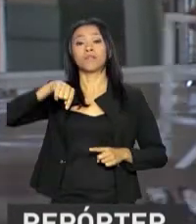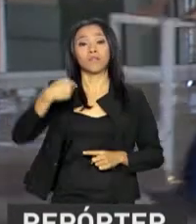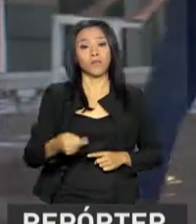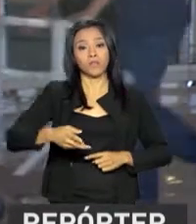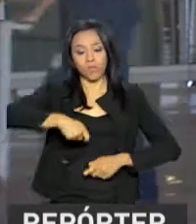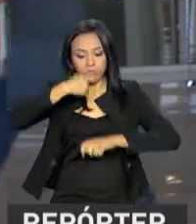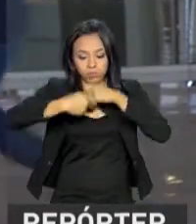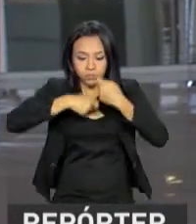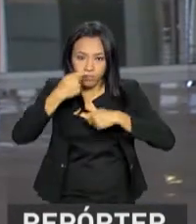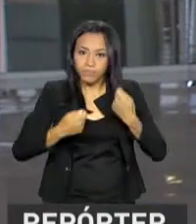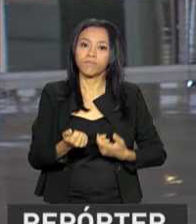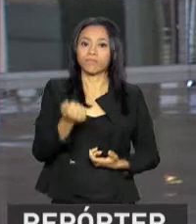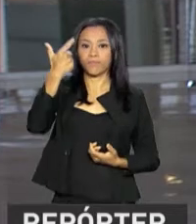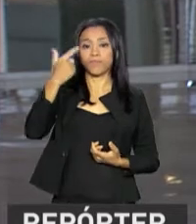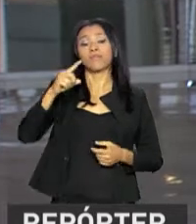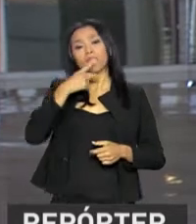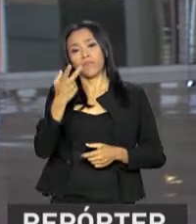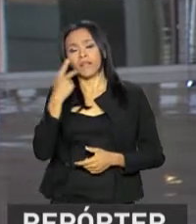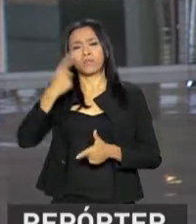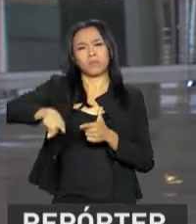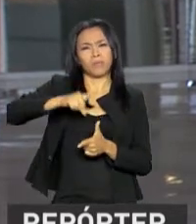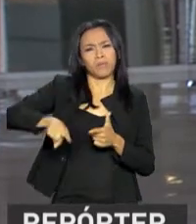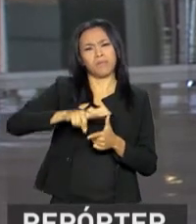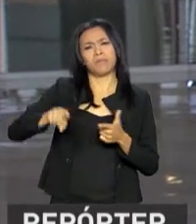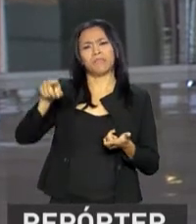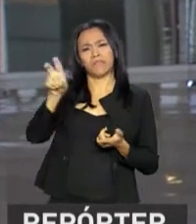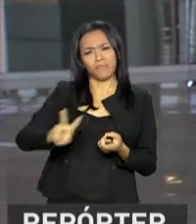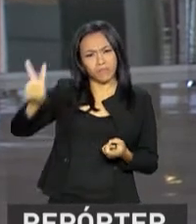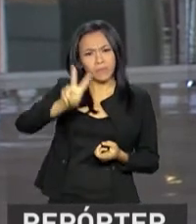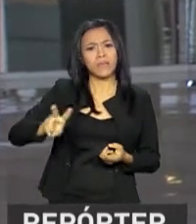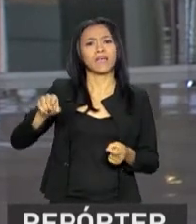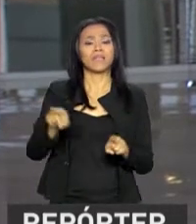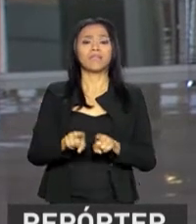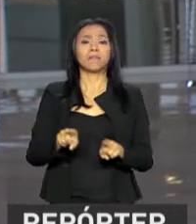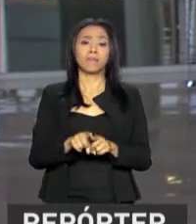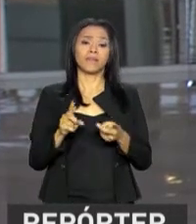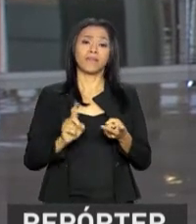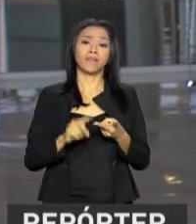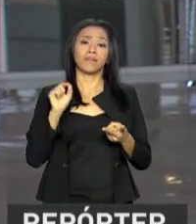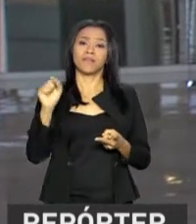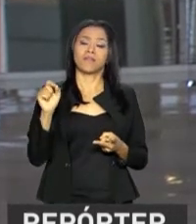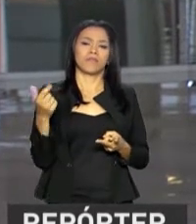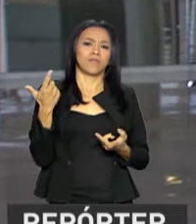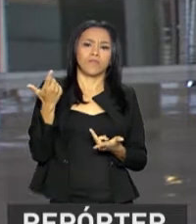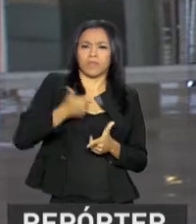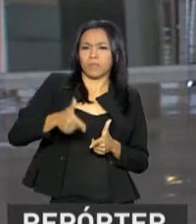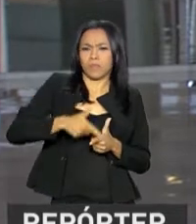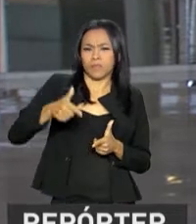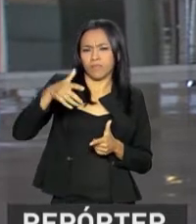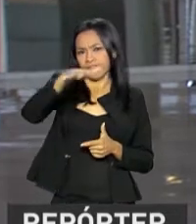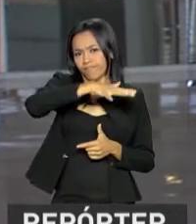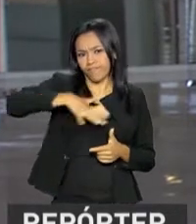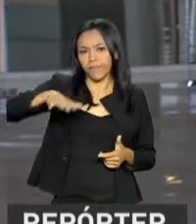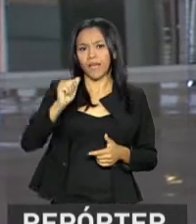amazônica ea crise na venezuela que tem desencadeado uma forte migração para os dois países a estimativa é de que haja